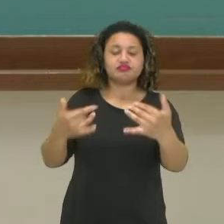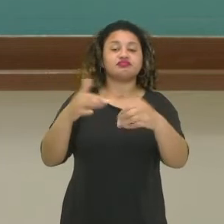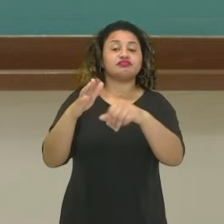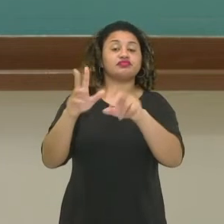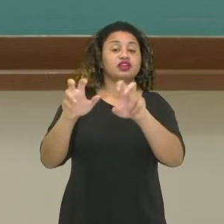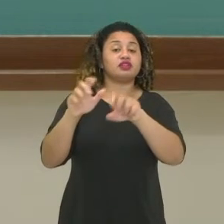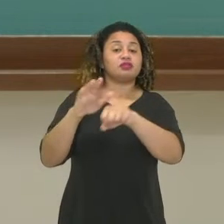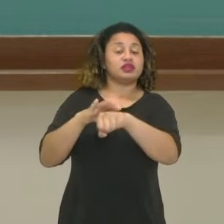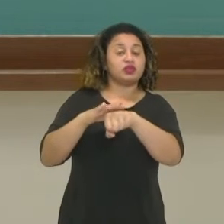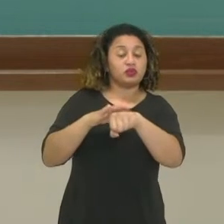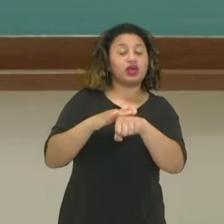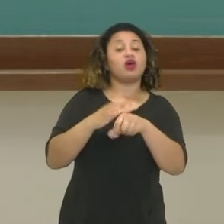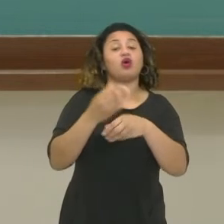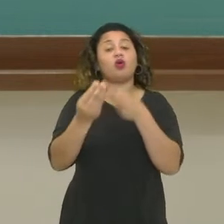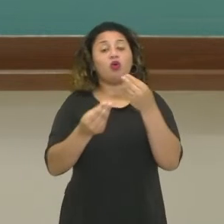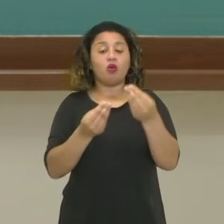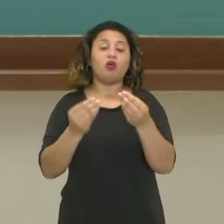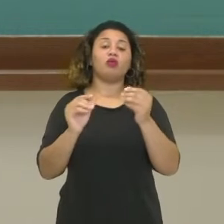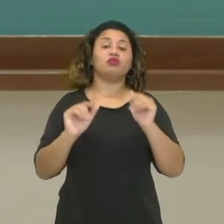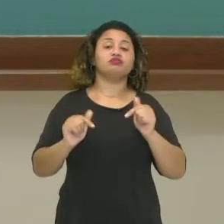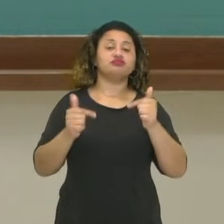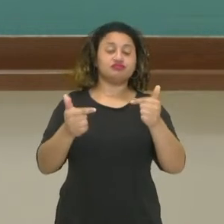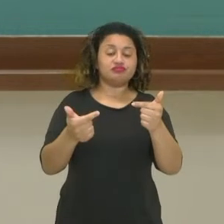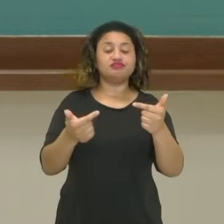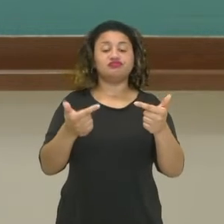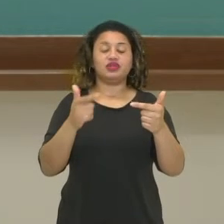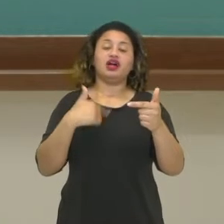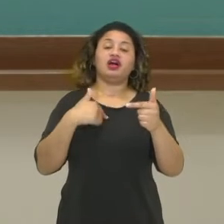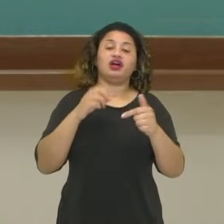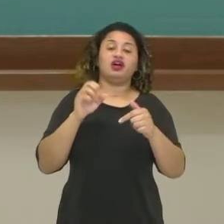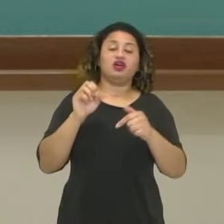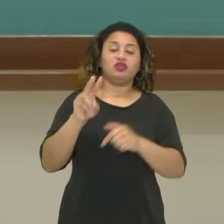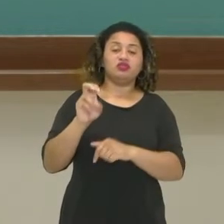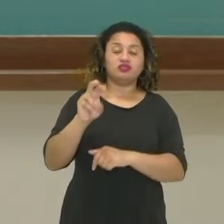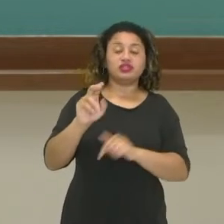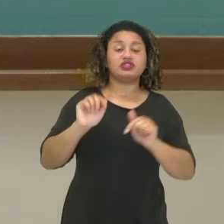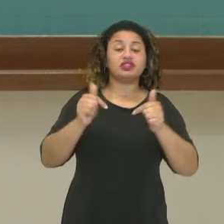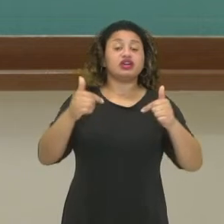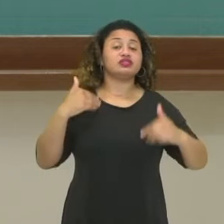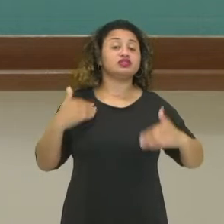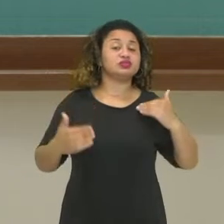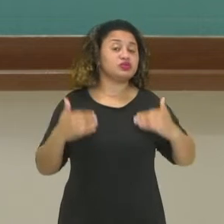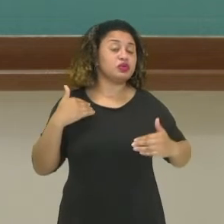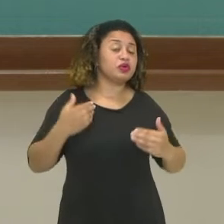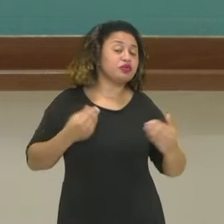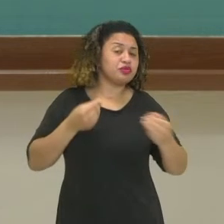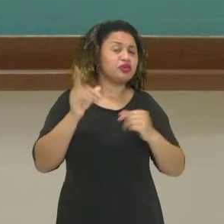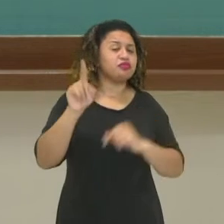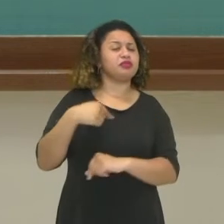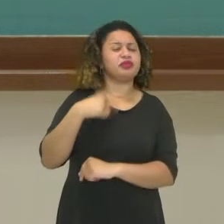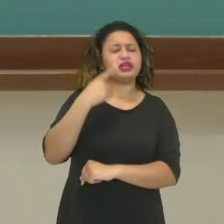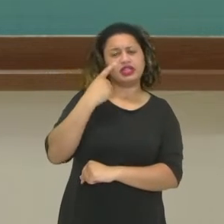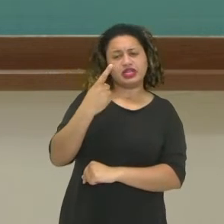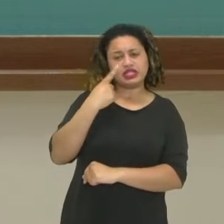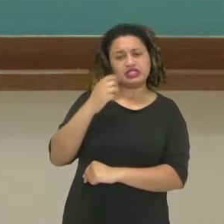doença, explicam o comportamento, como que esse vírus age no seu corpo. Então, é bem interessante que se